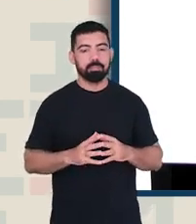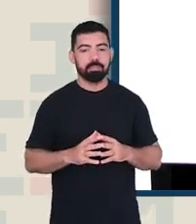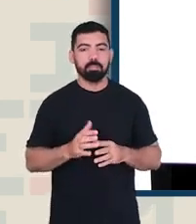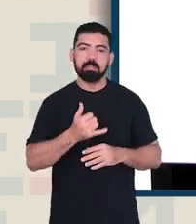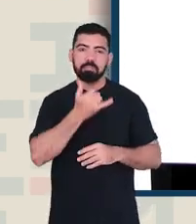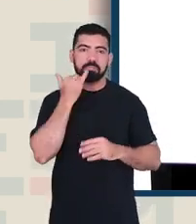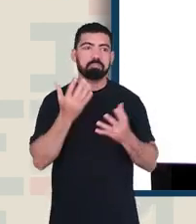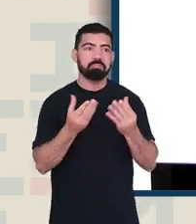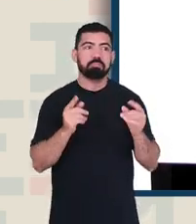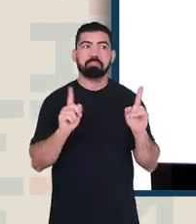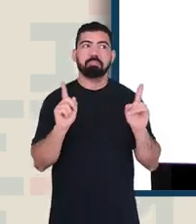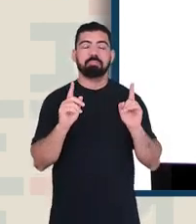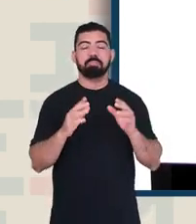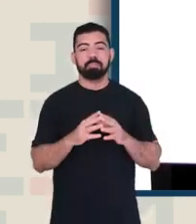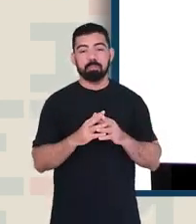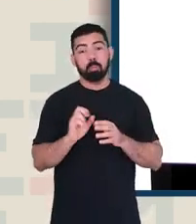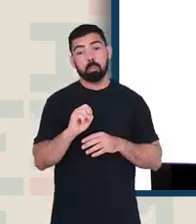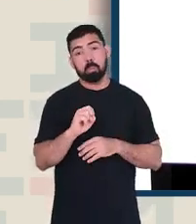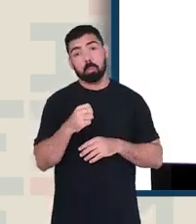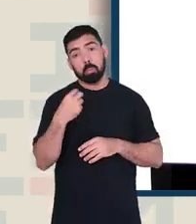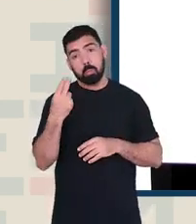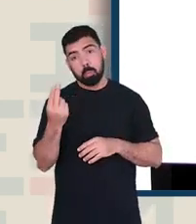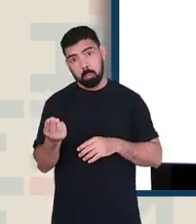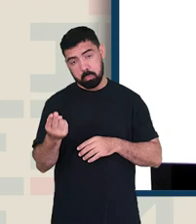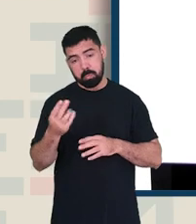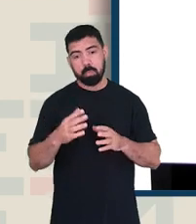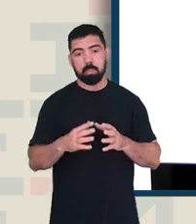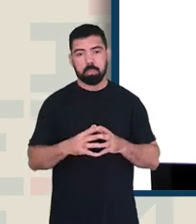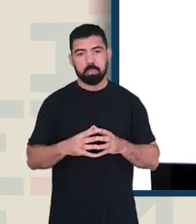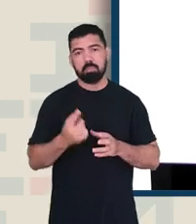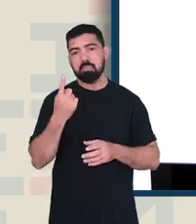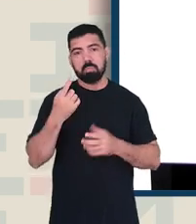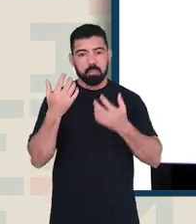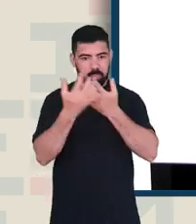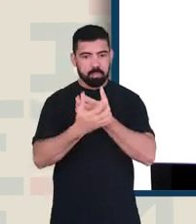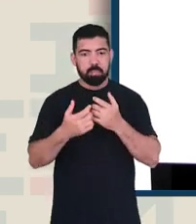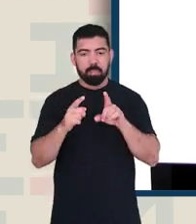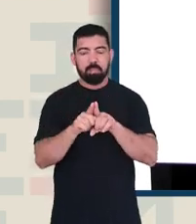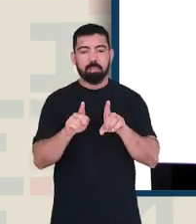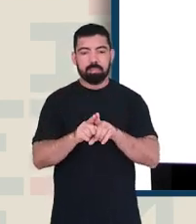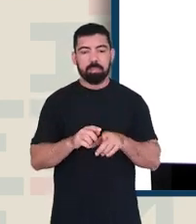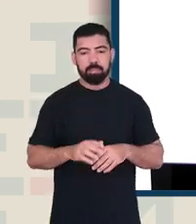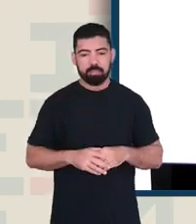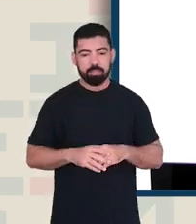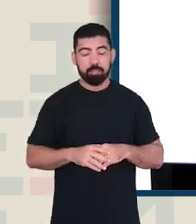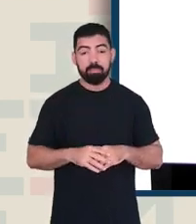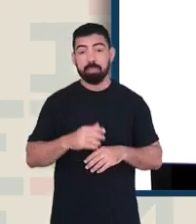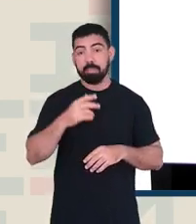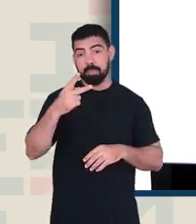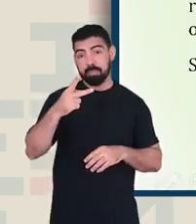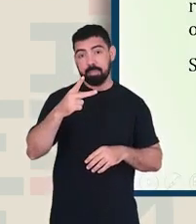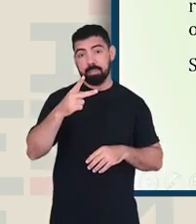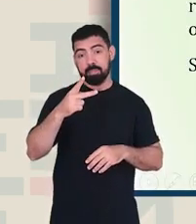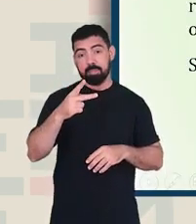talvez não muito, ou talvez uma música. O Pierre-Henry,